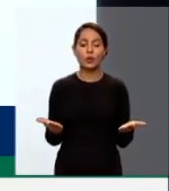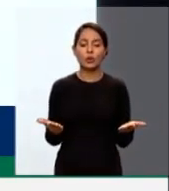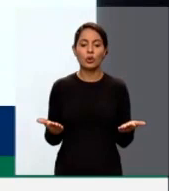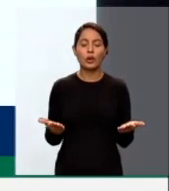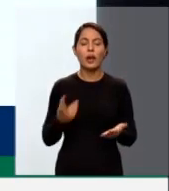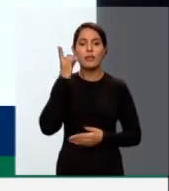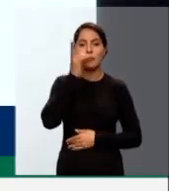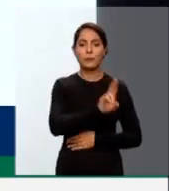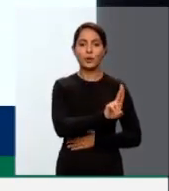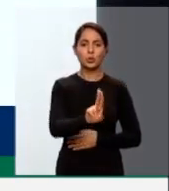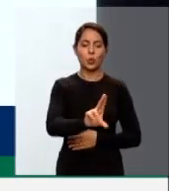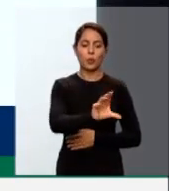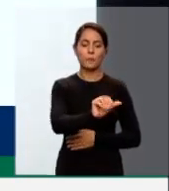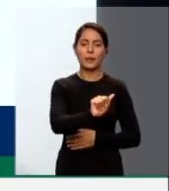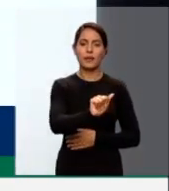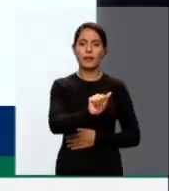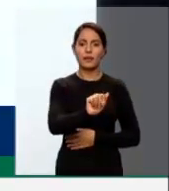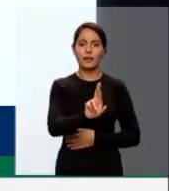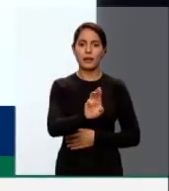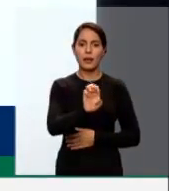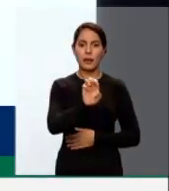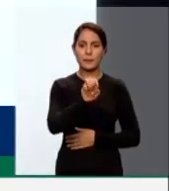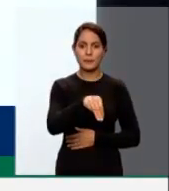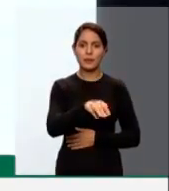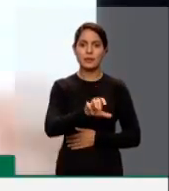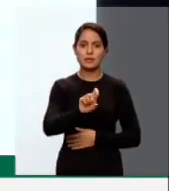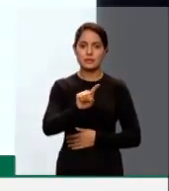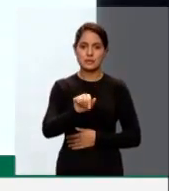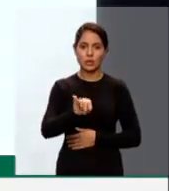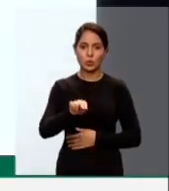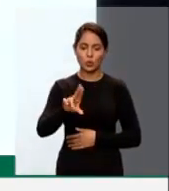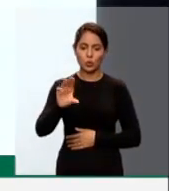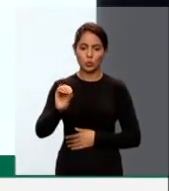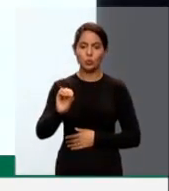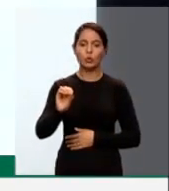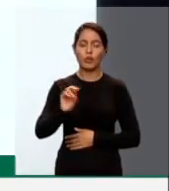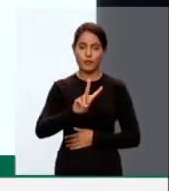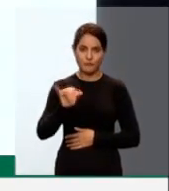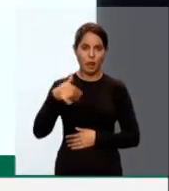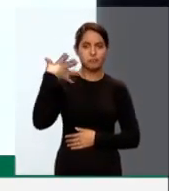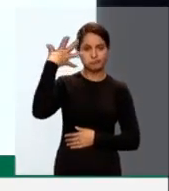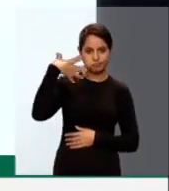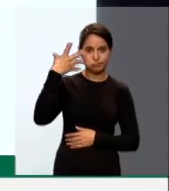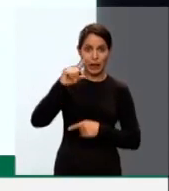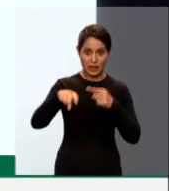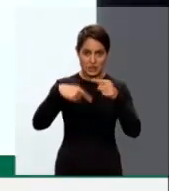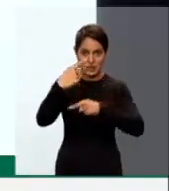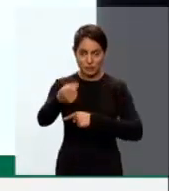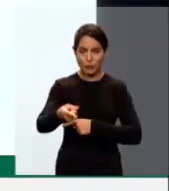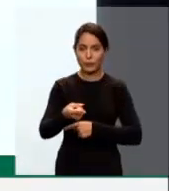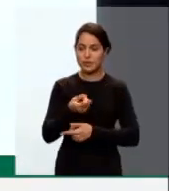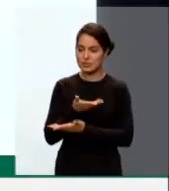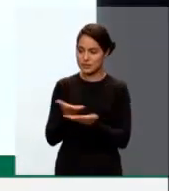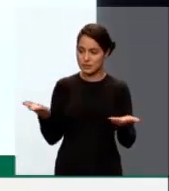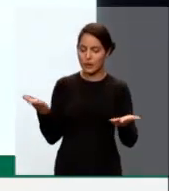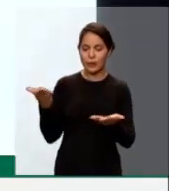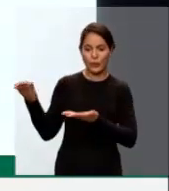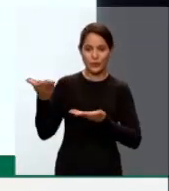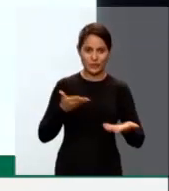deputada Carmen Zanotto, que vai trazer suas considerações antes de a gente abrir para as